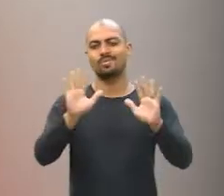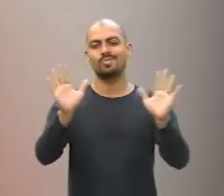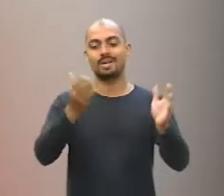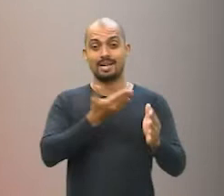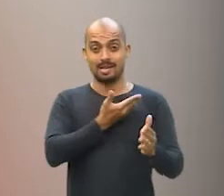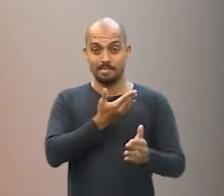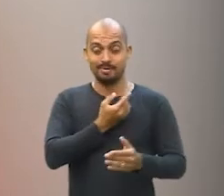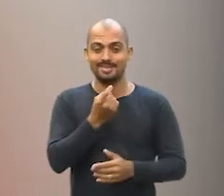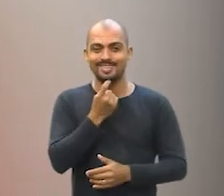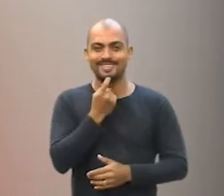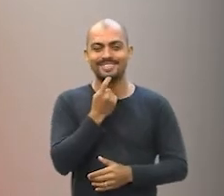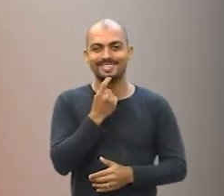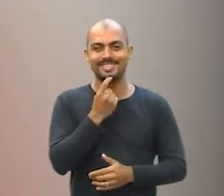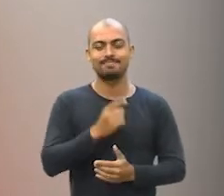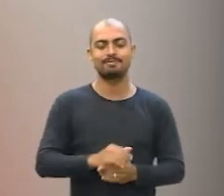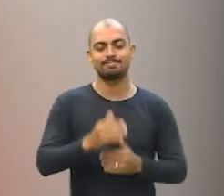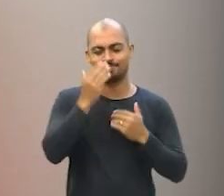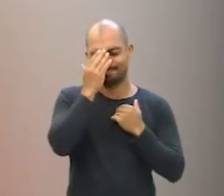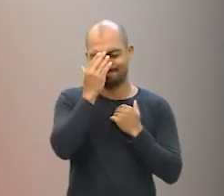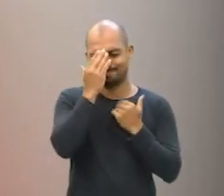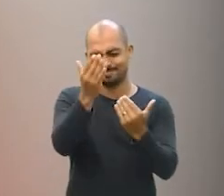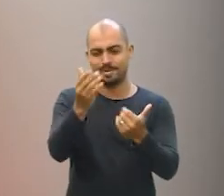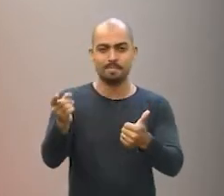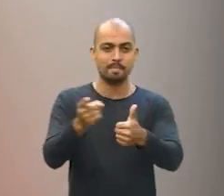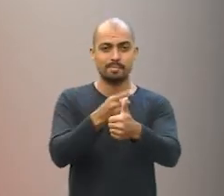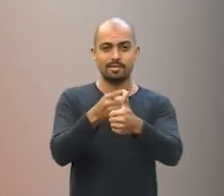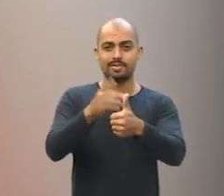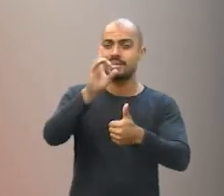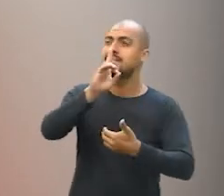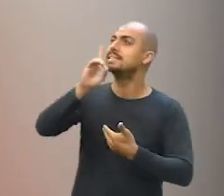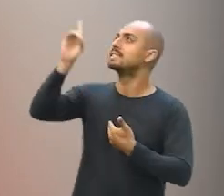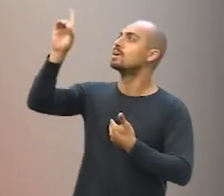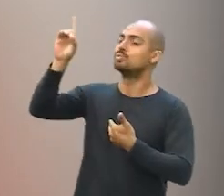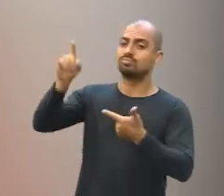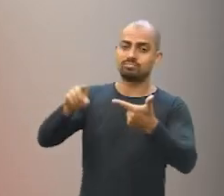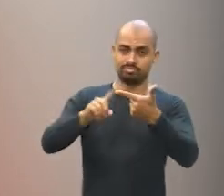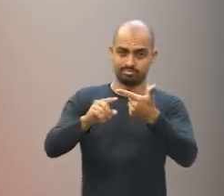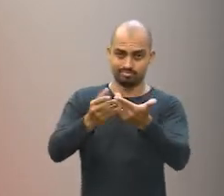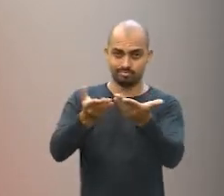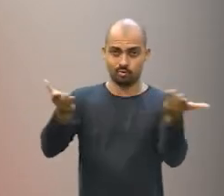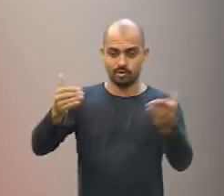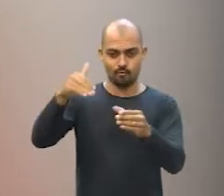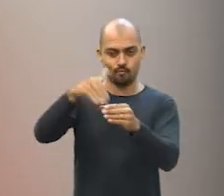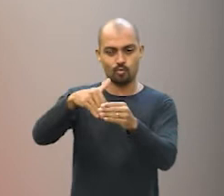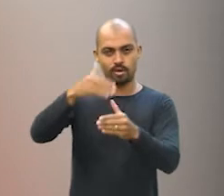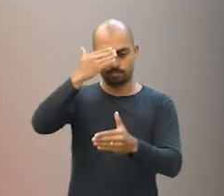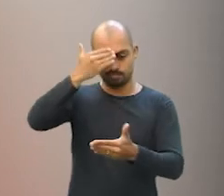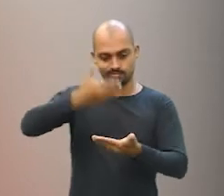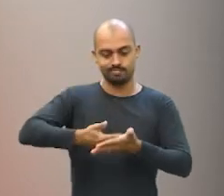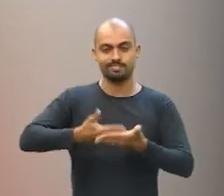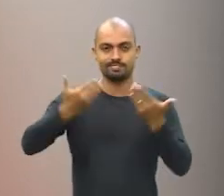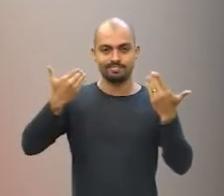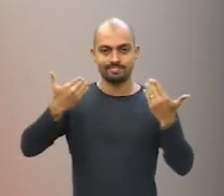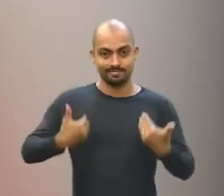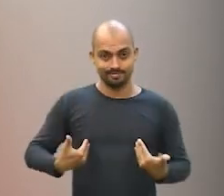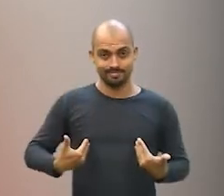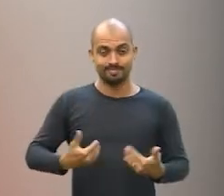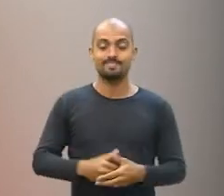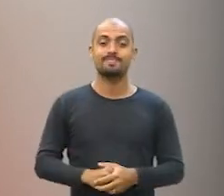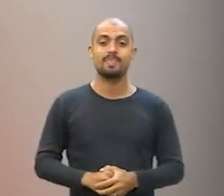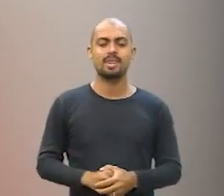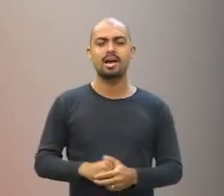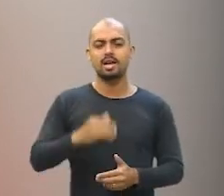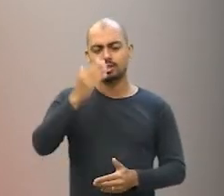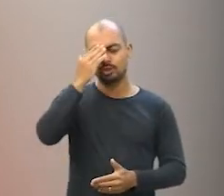Olá, meus amigos de Campinas, quero agradecer primeiramente a Deus e a você que deu o seu voto de confiança,